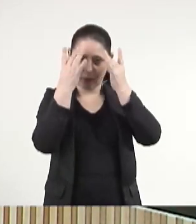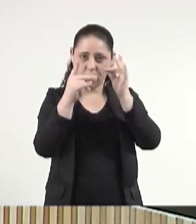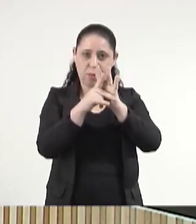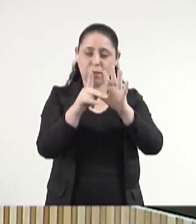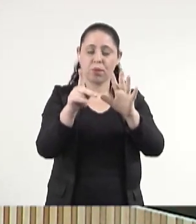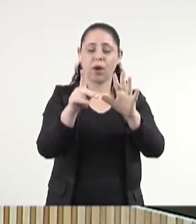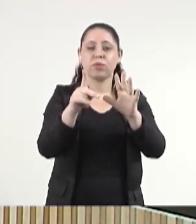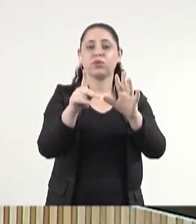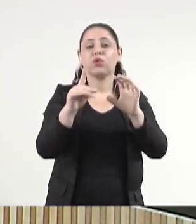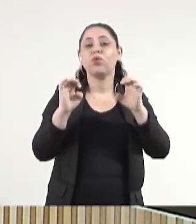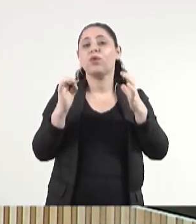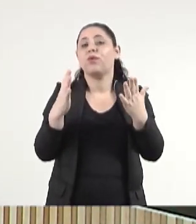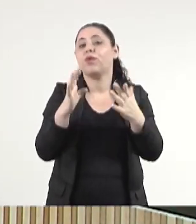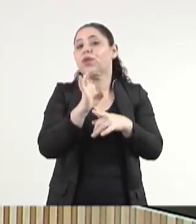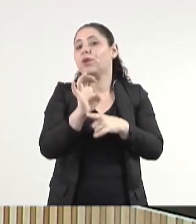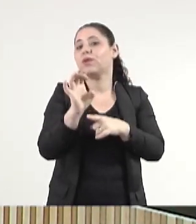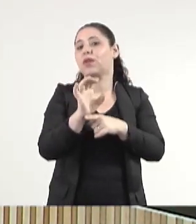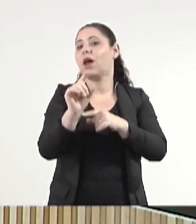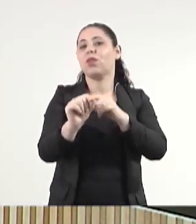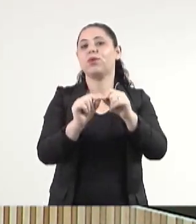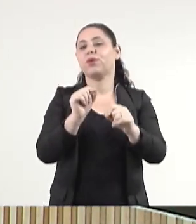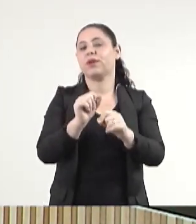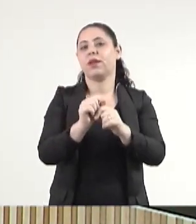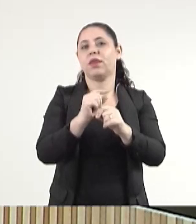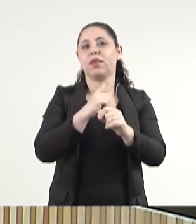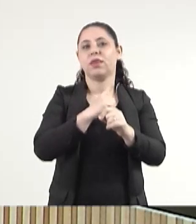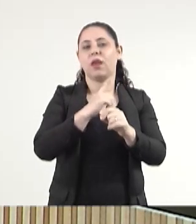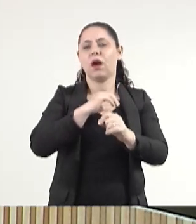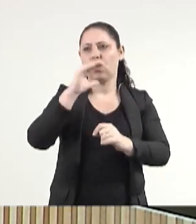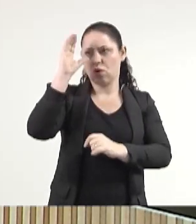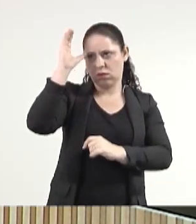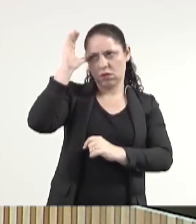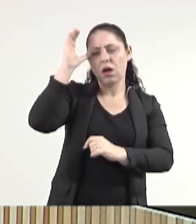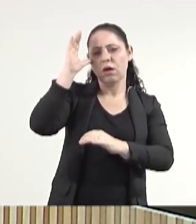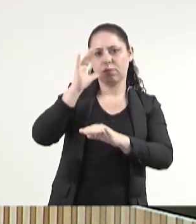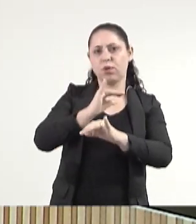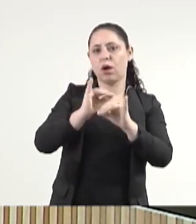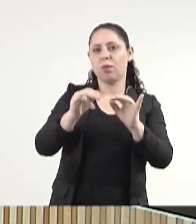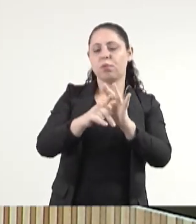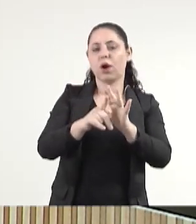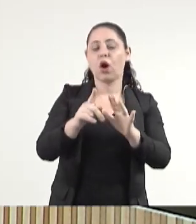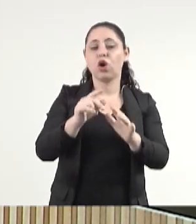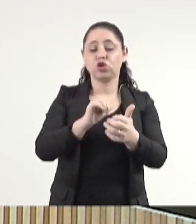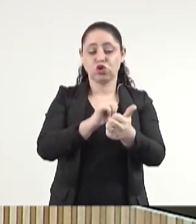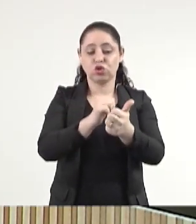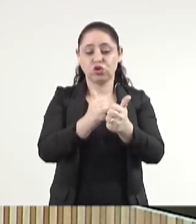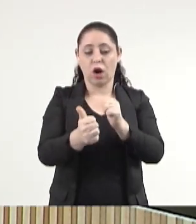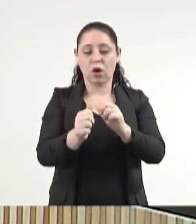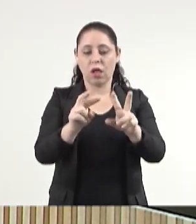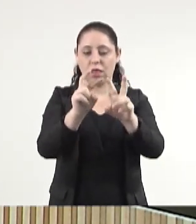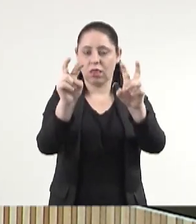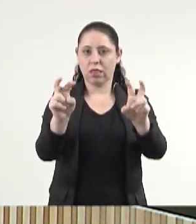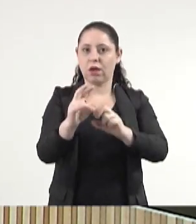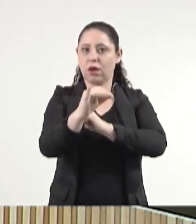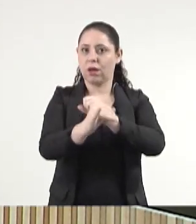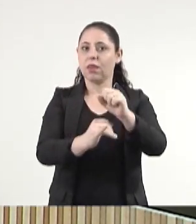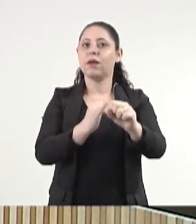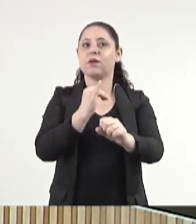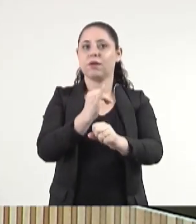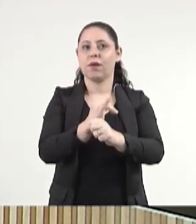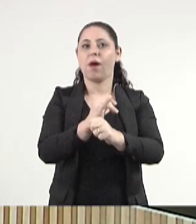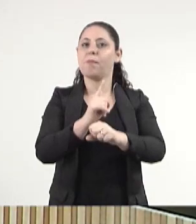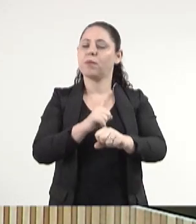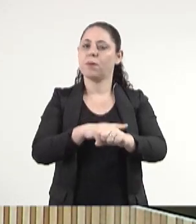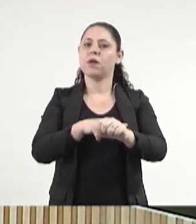de eventos do estado de Mato Grosso do Sul, campanha de conscientização sobre os jogos eletrônicos. Um momento